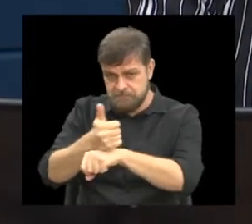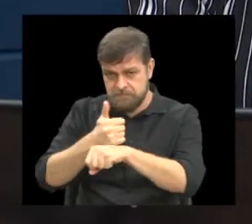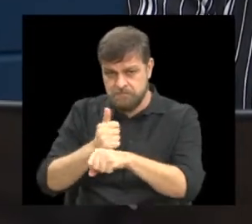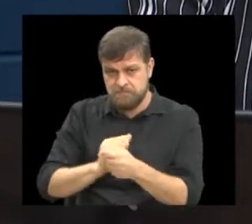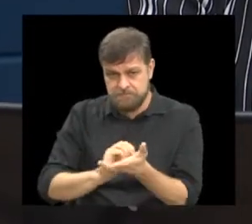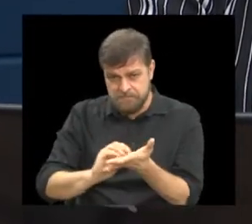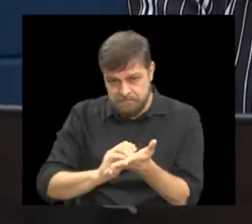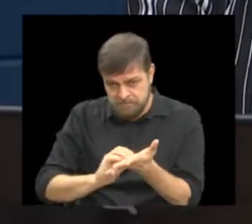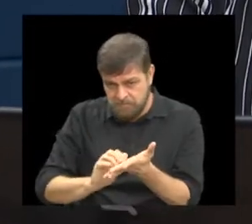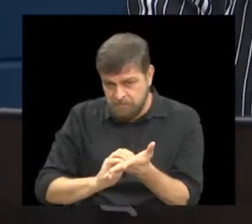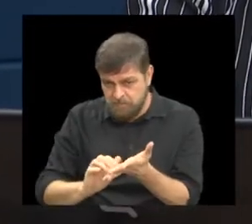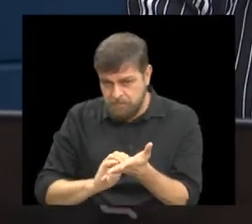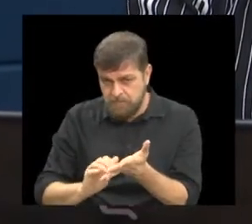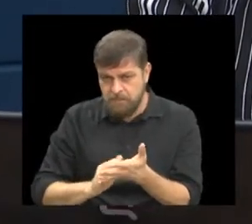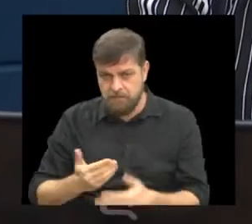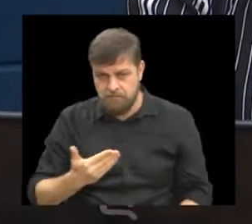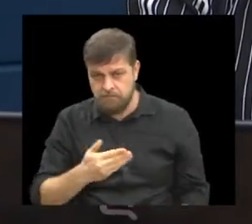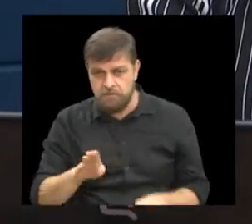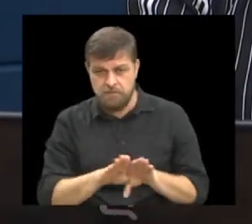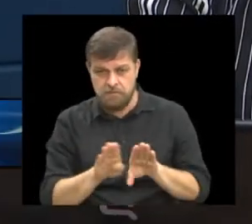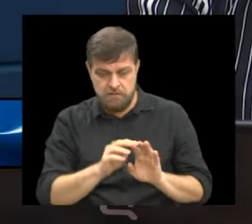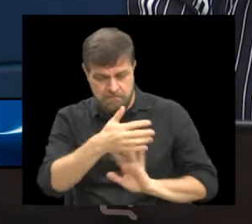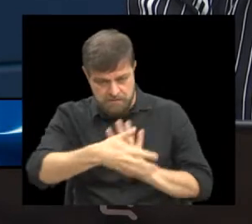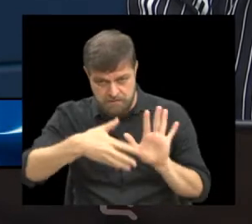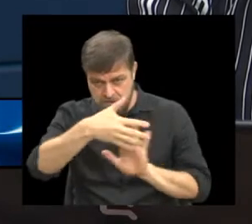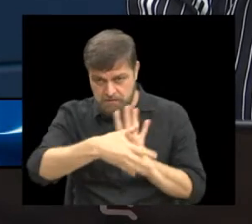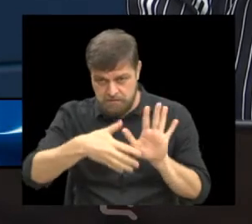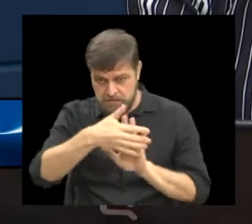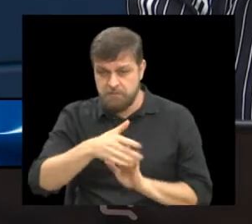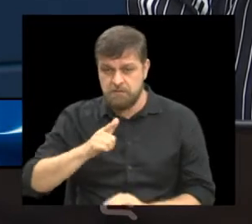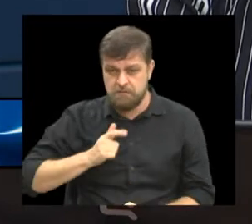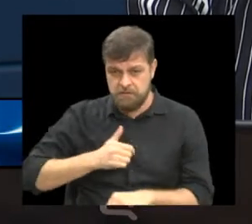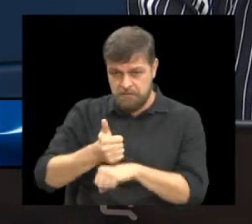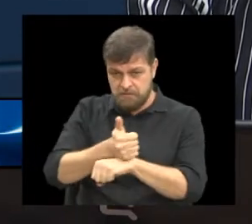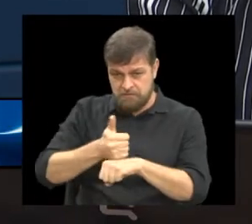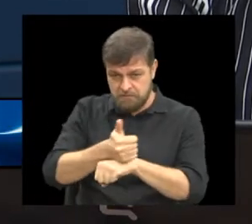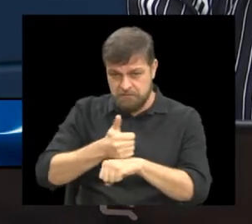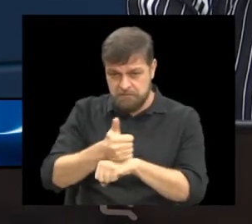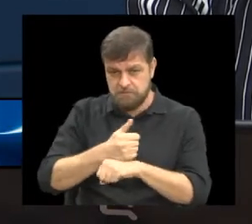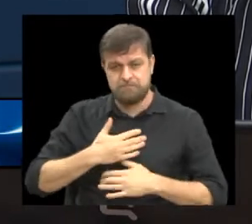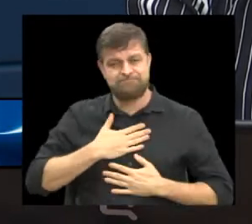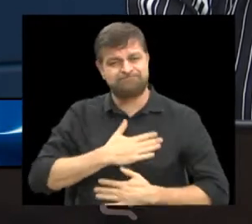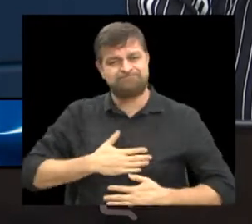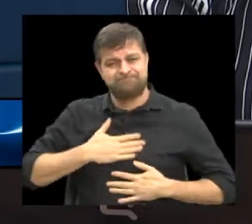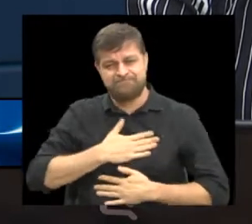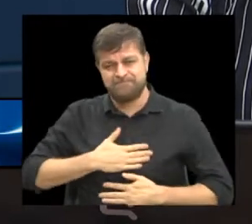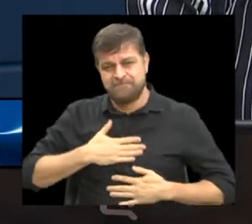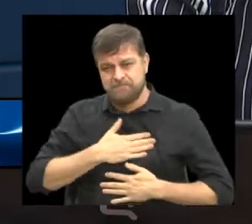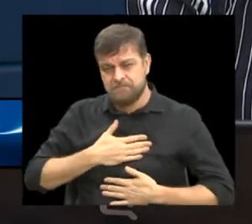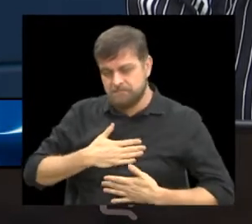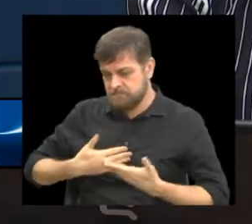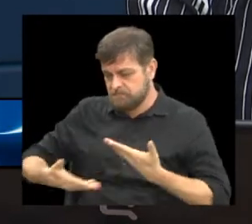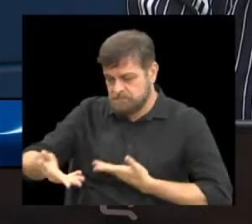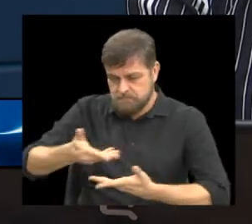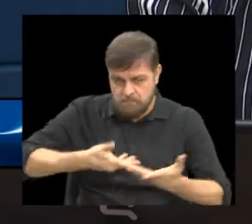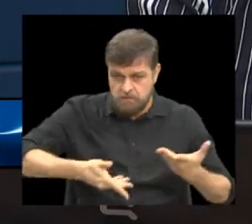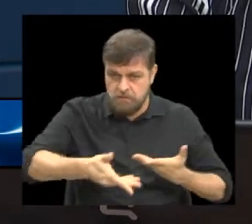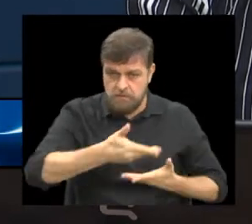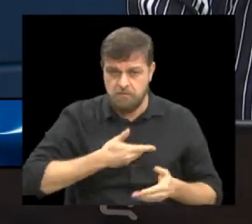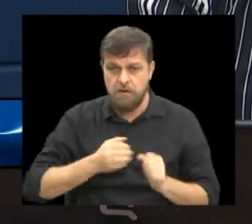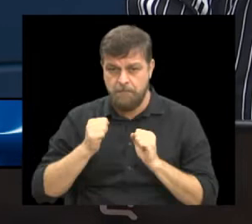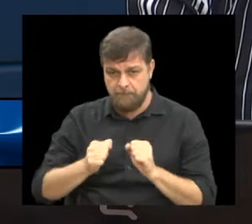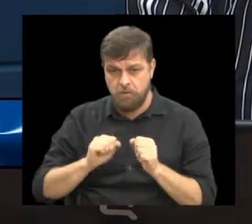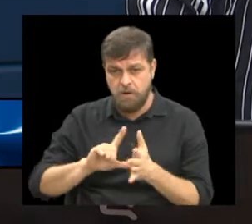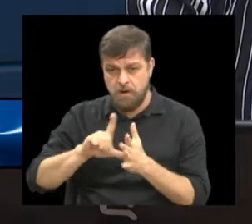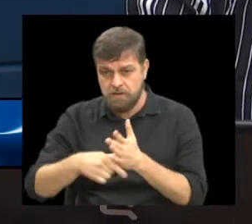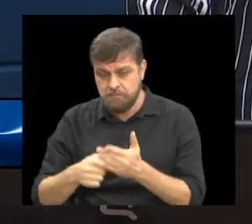Braille, outras com certeza na parte de Libras. Então, assim, vai ser um prazerzão estar falando com vocês. E o que vocês quiserem,